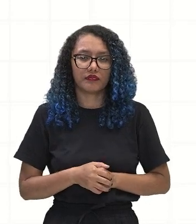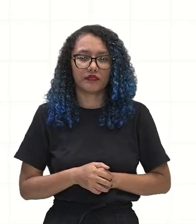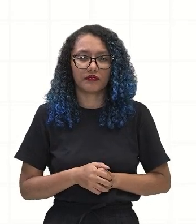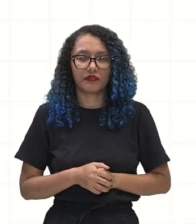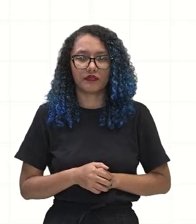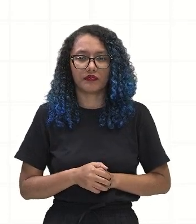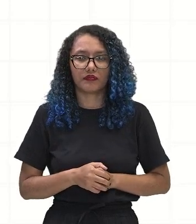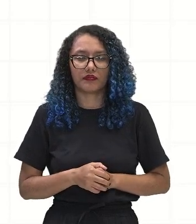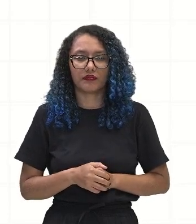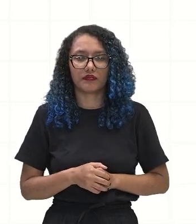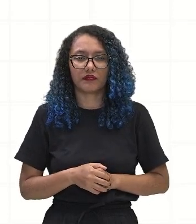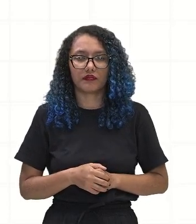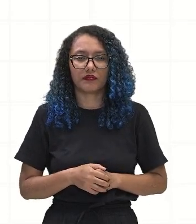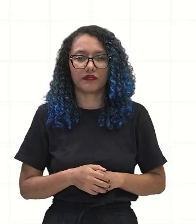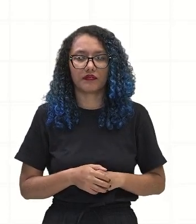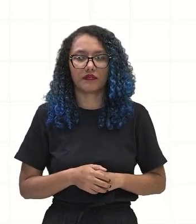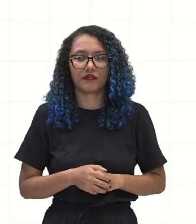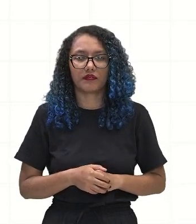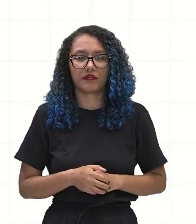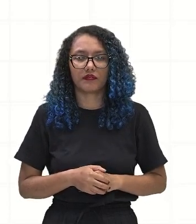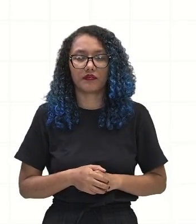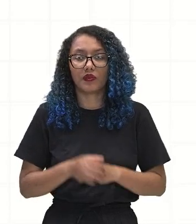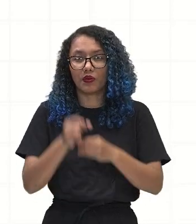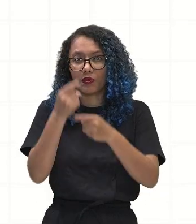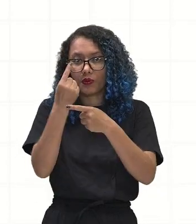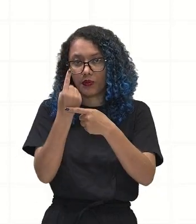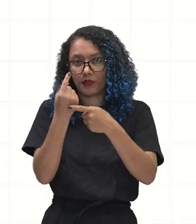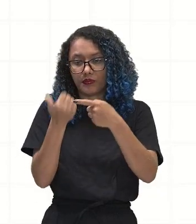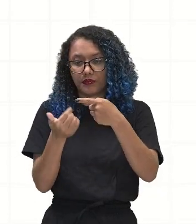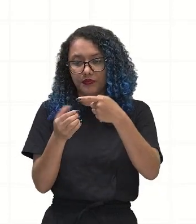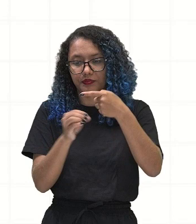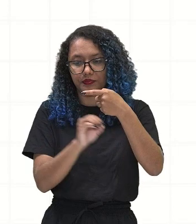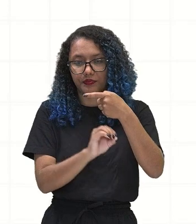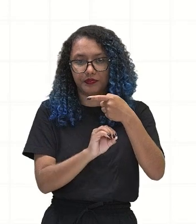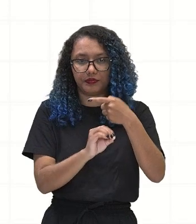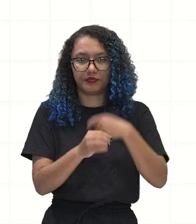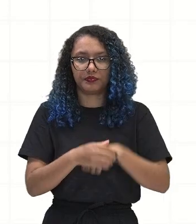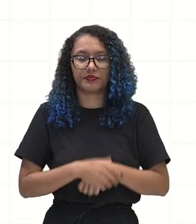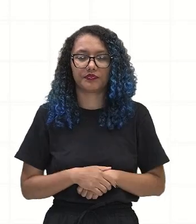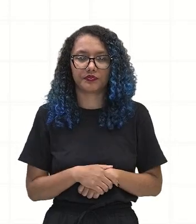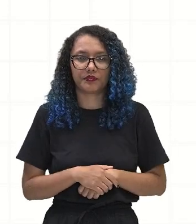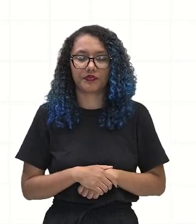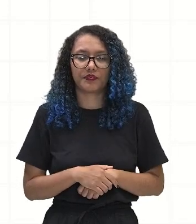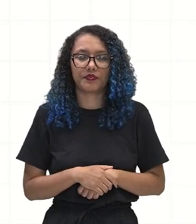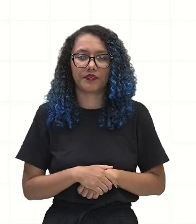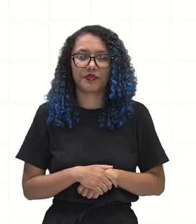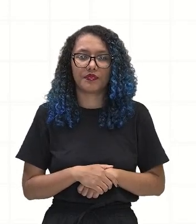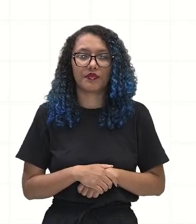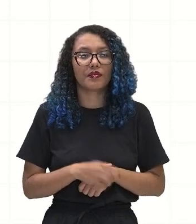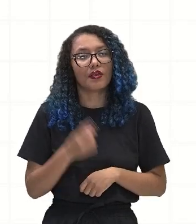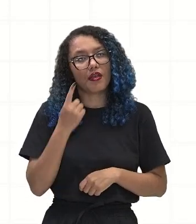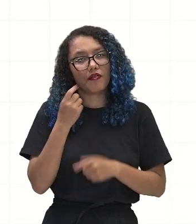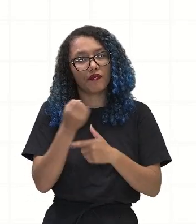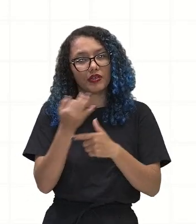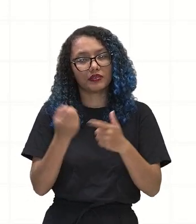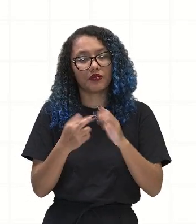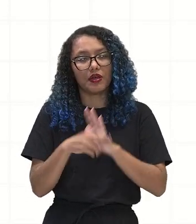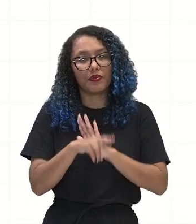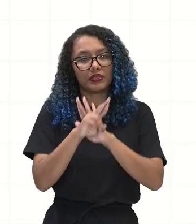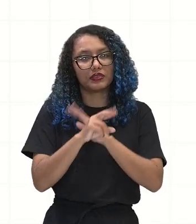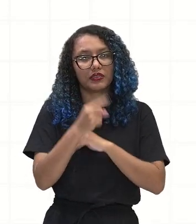nós temos aqui, ó, 1 centésimo, a fração que representa 1%, 1 para cada